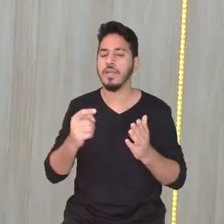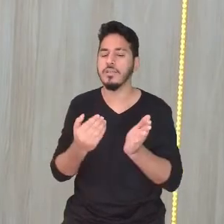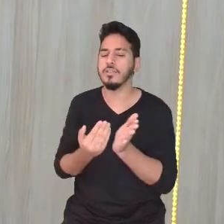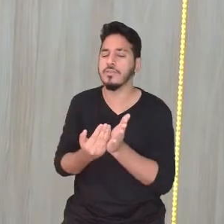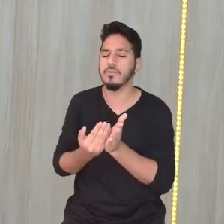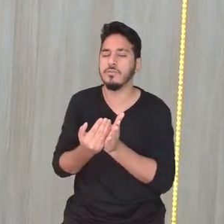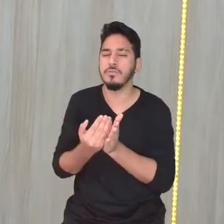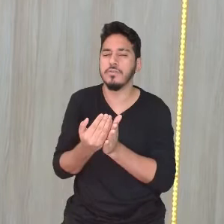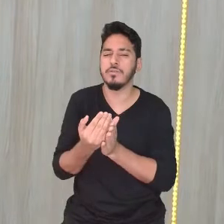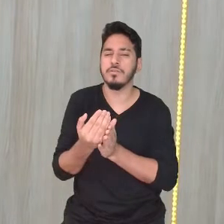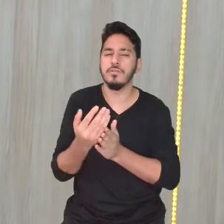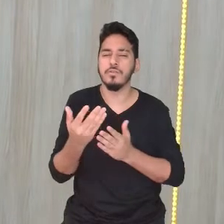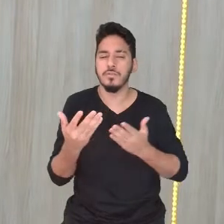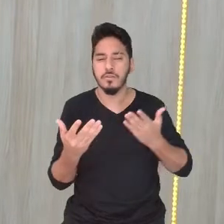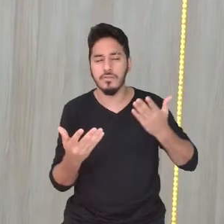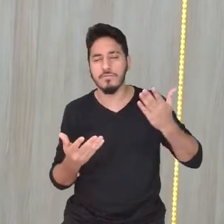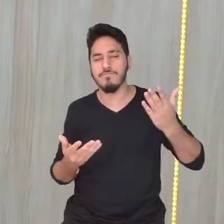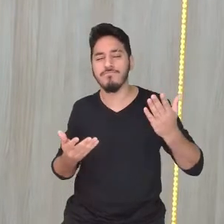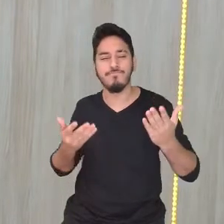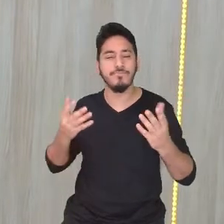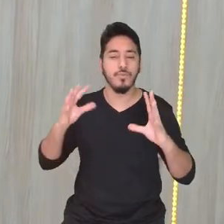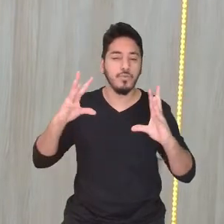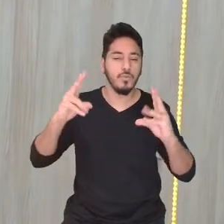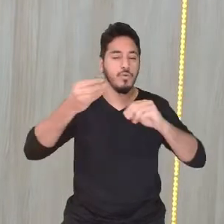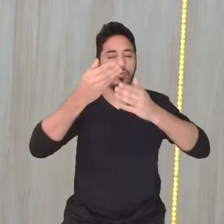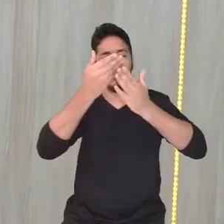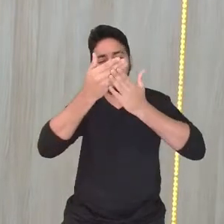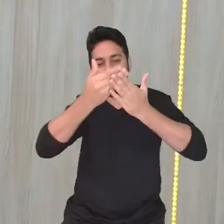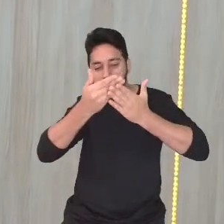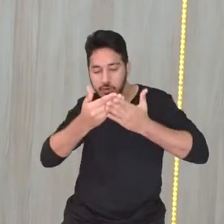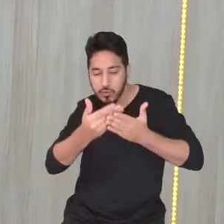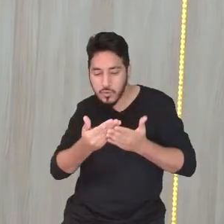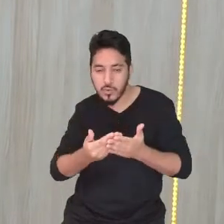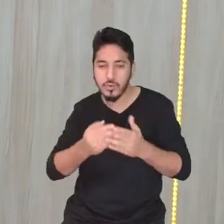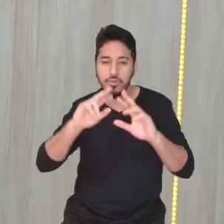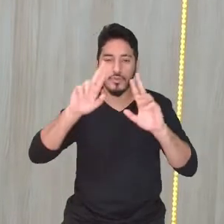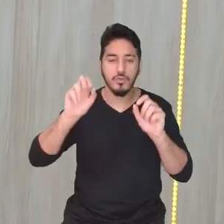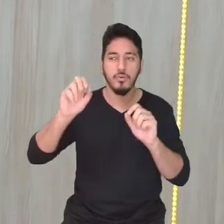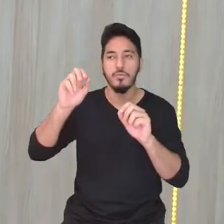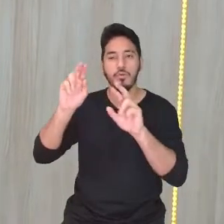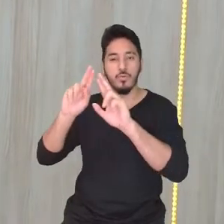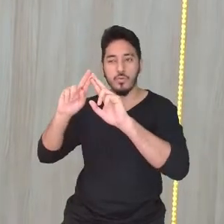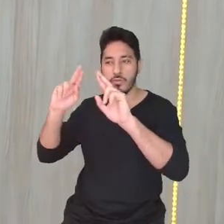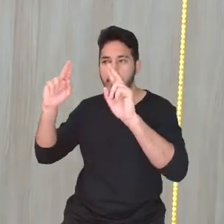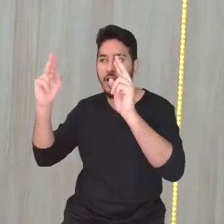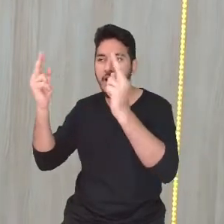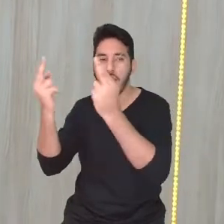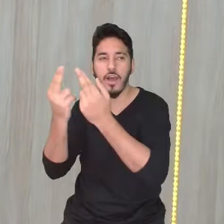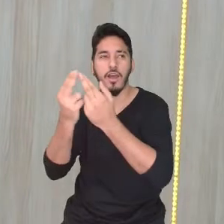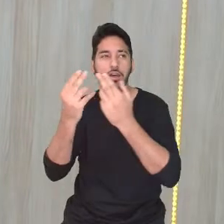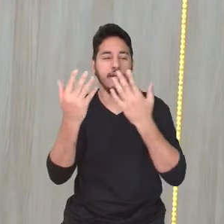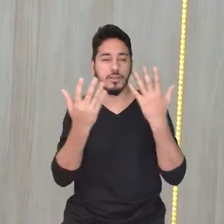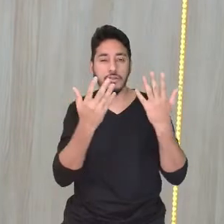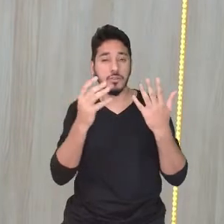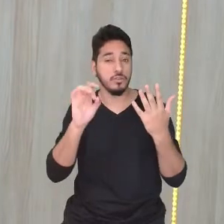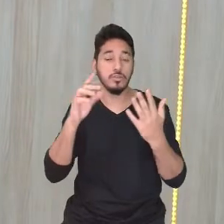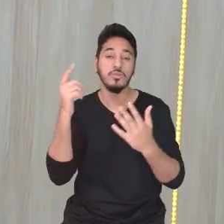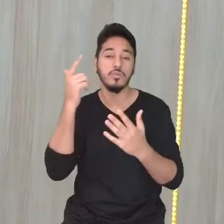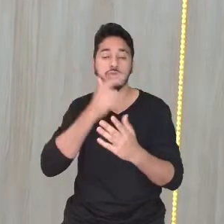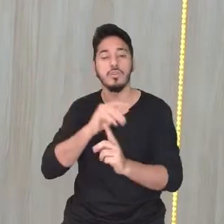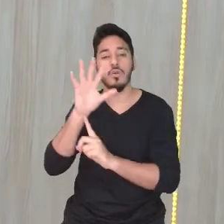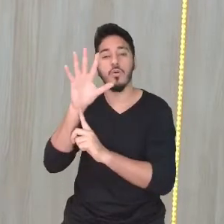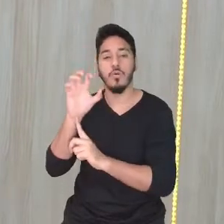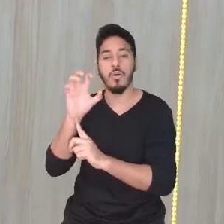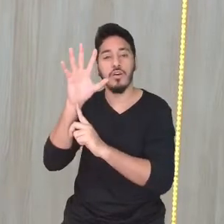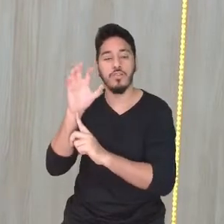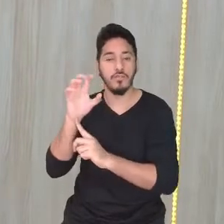começando com todo esse estudo que a gente teve, que foi da astronomia. A gente só pode ter agora uma Wi-Fi na